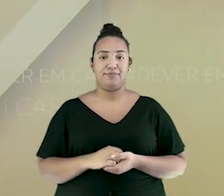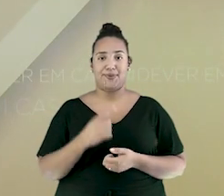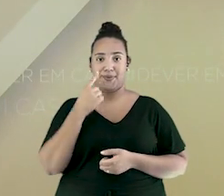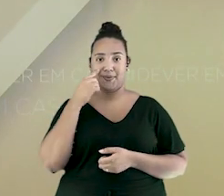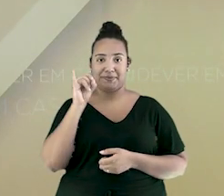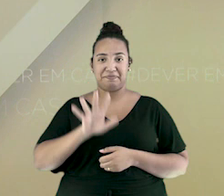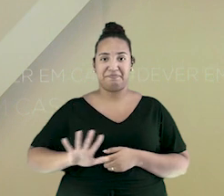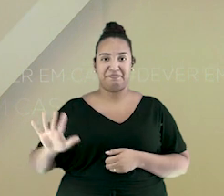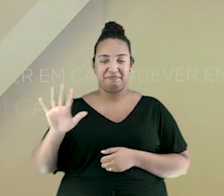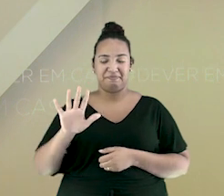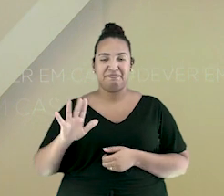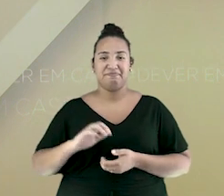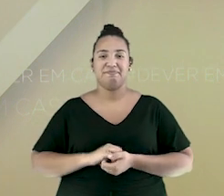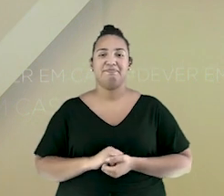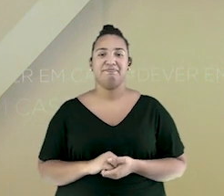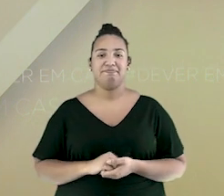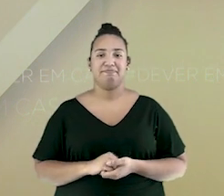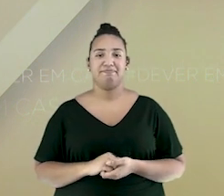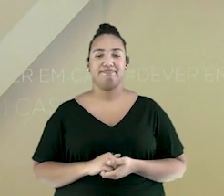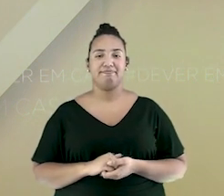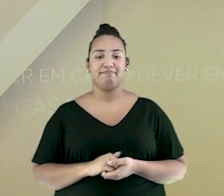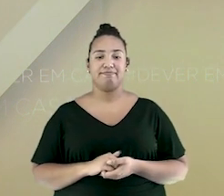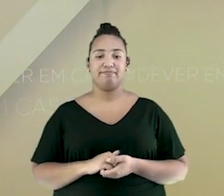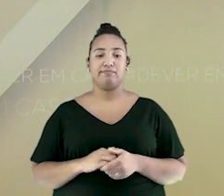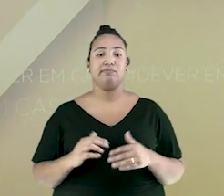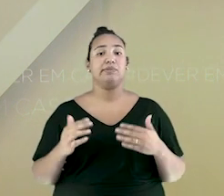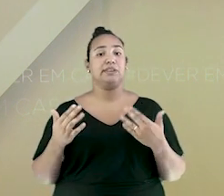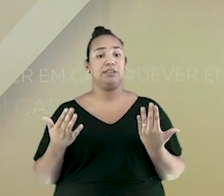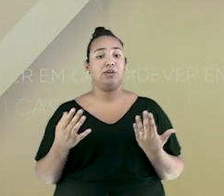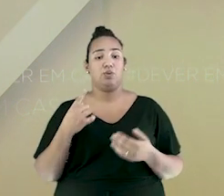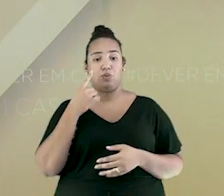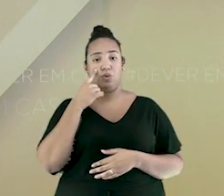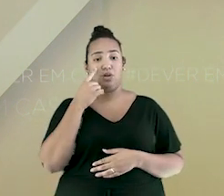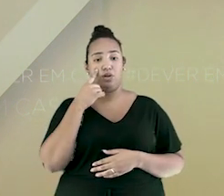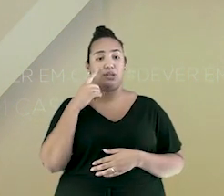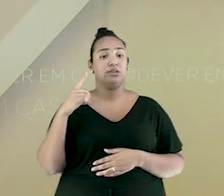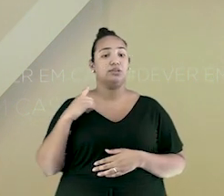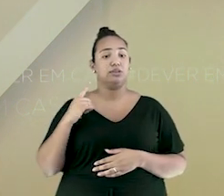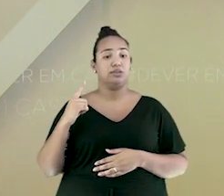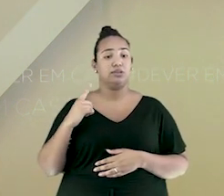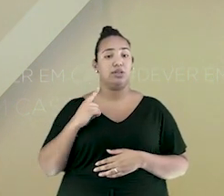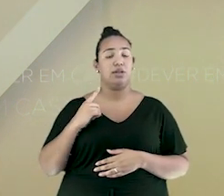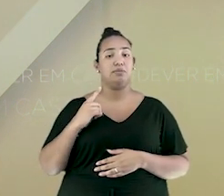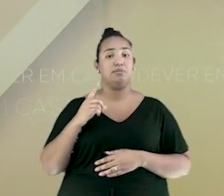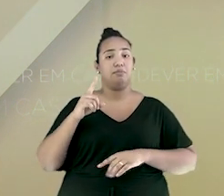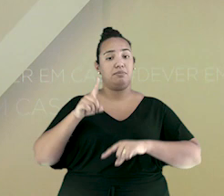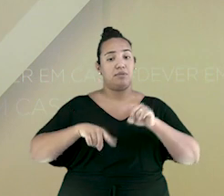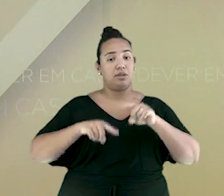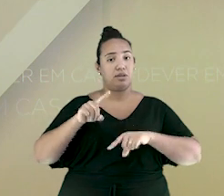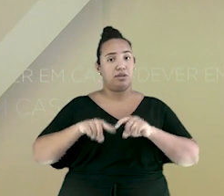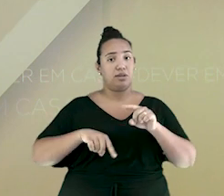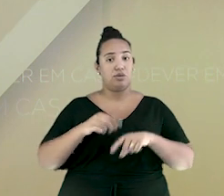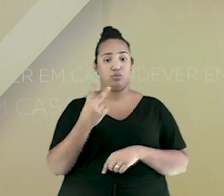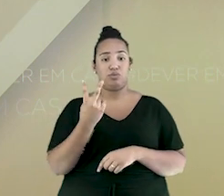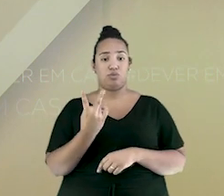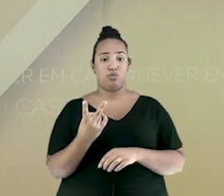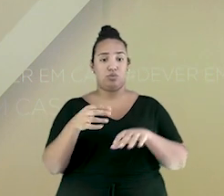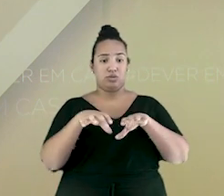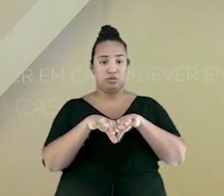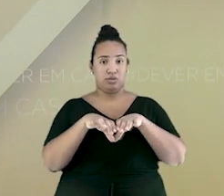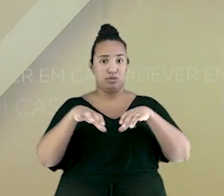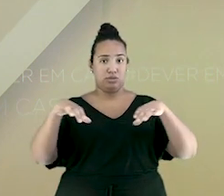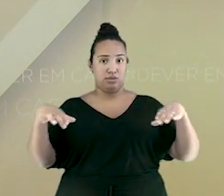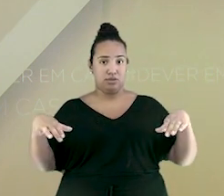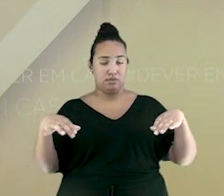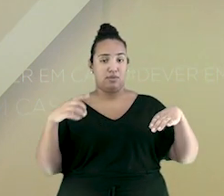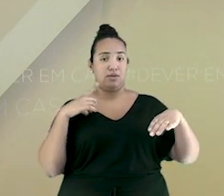são os municípios de Fundão e Serra. Então, neste caso, temos dois recursos artificiais para